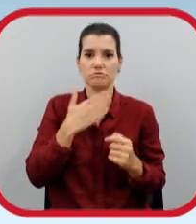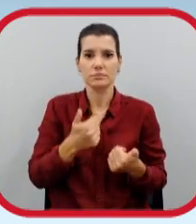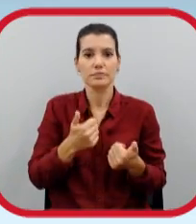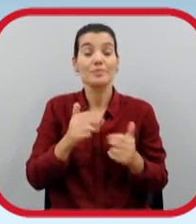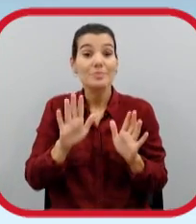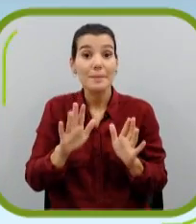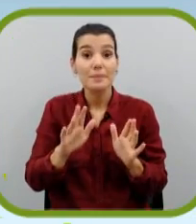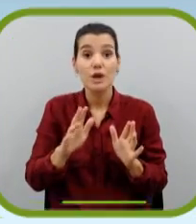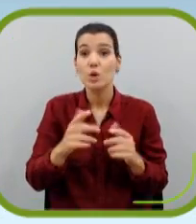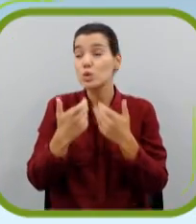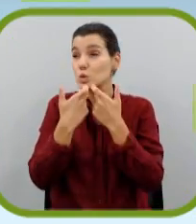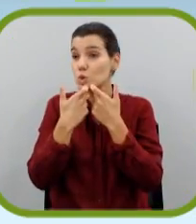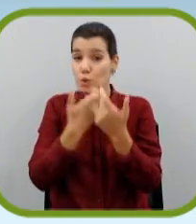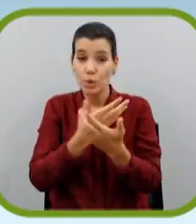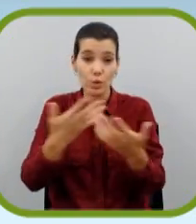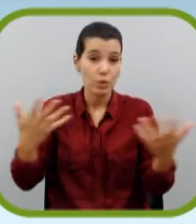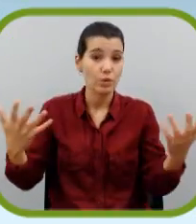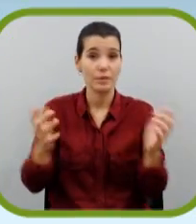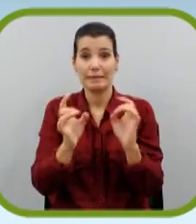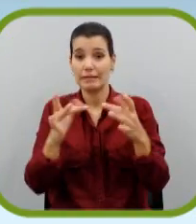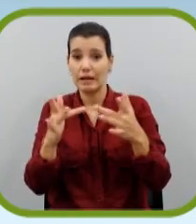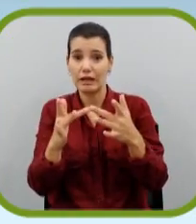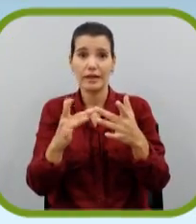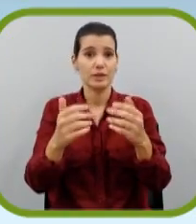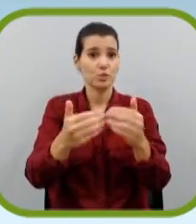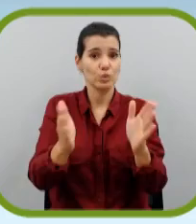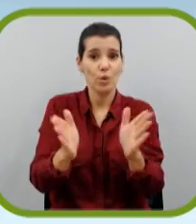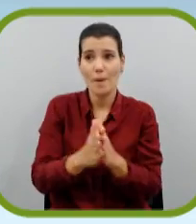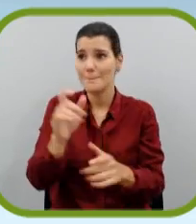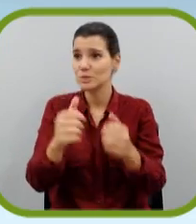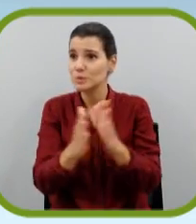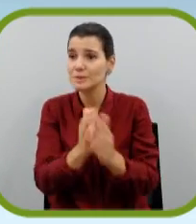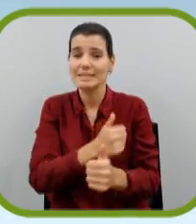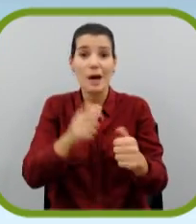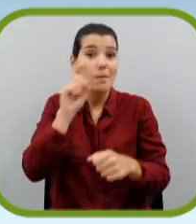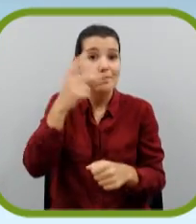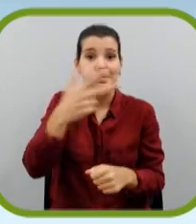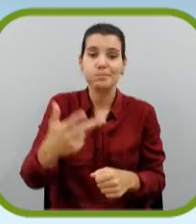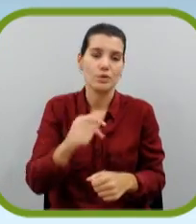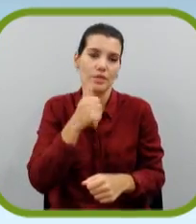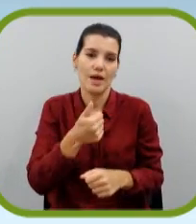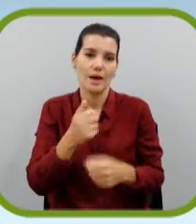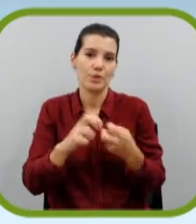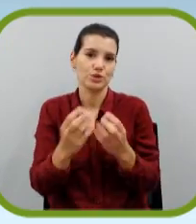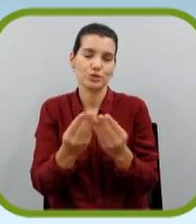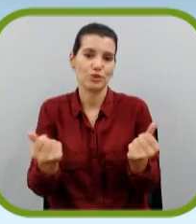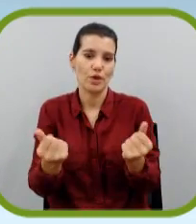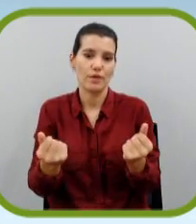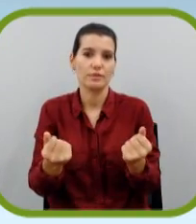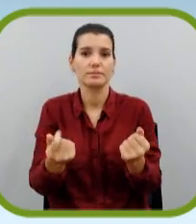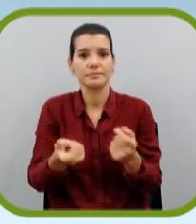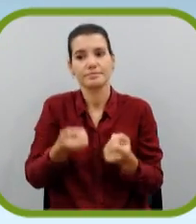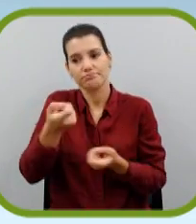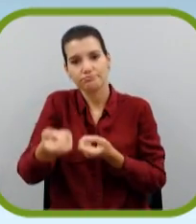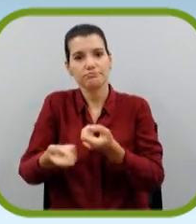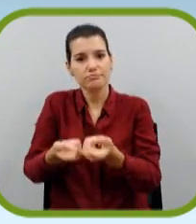Agora, proteger todo o ecossistema, toda a internet, todo o mundo, toda uma cidade, não se consegue. Não é? Portanto, o problema não se vai resolver. O